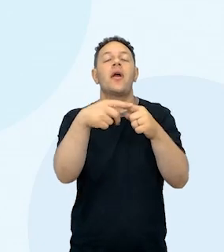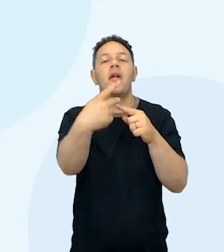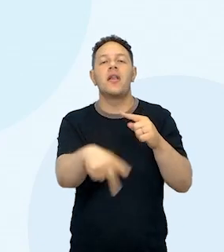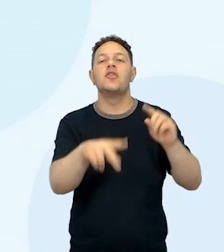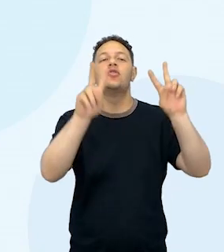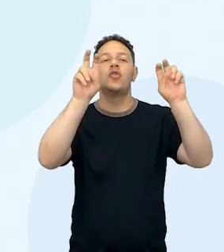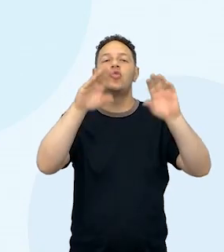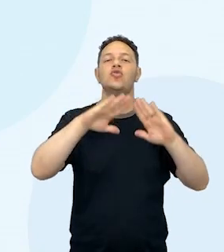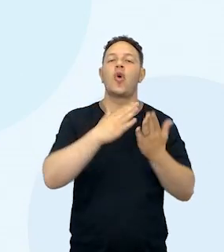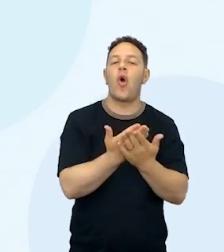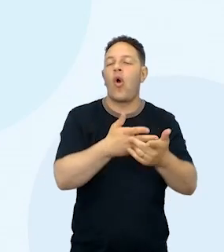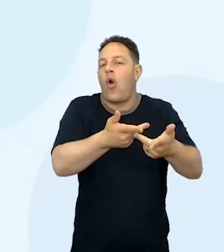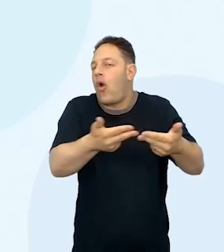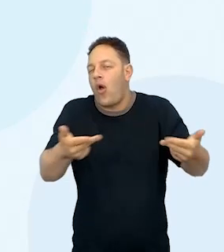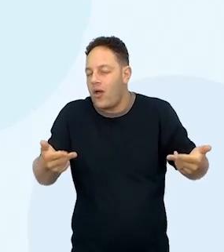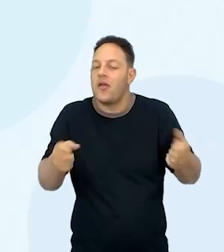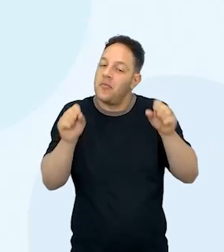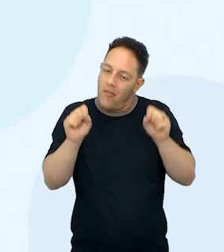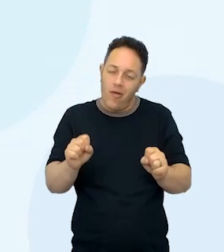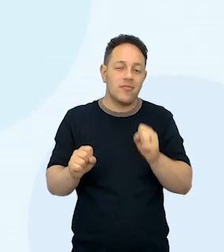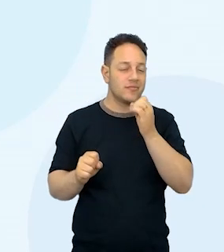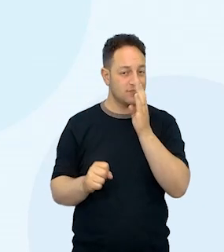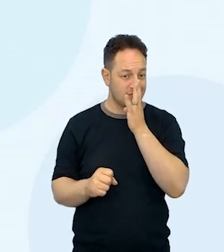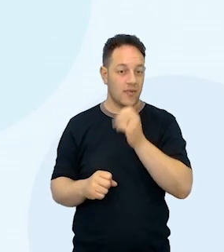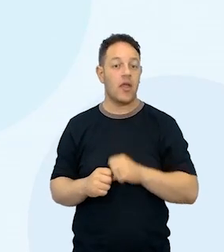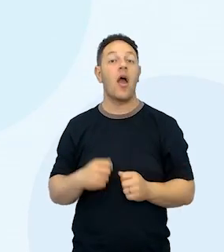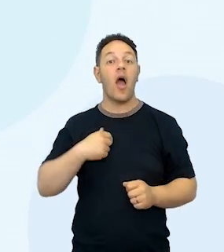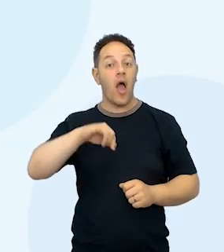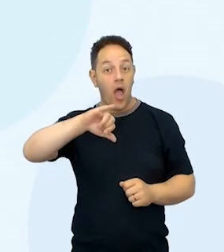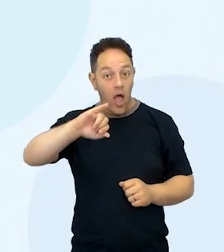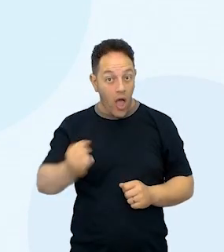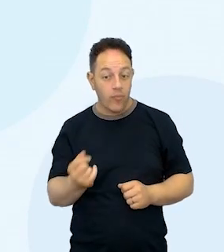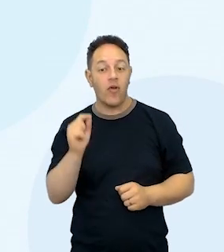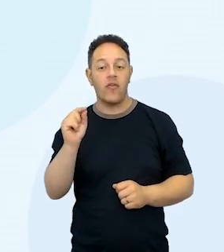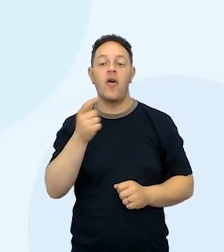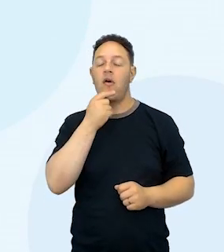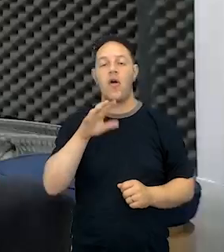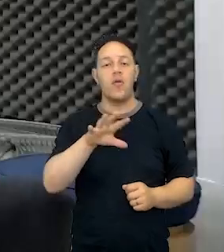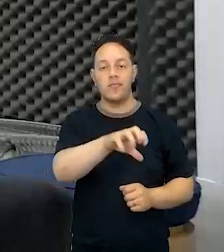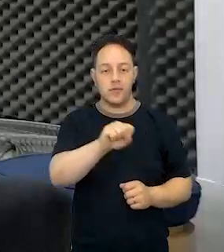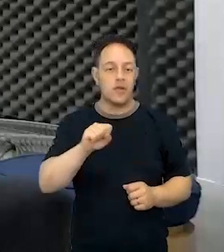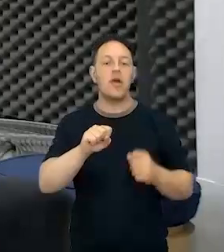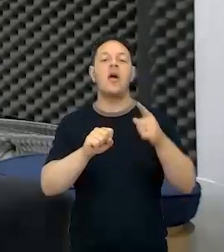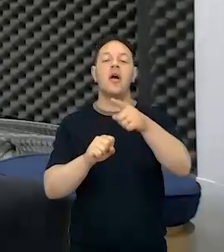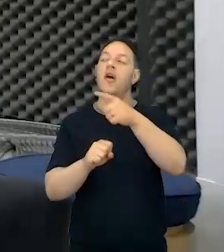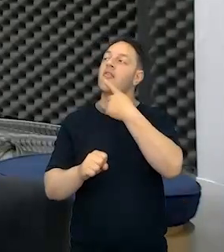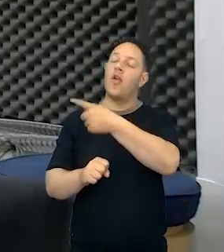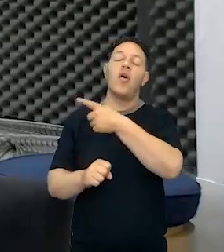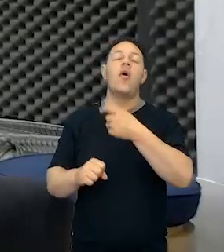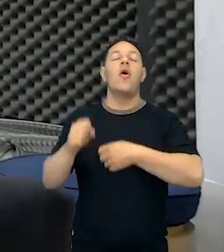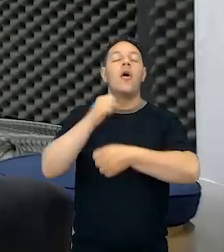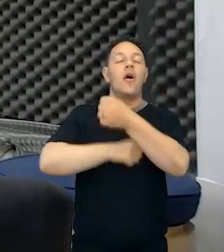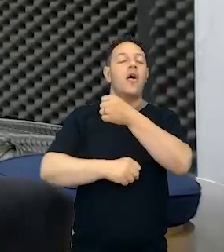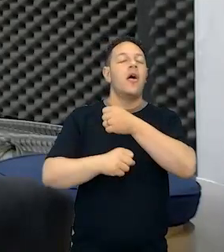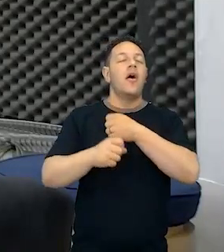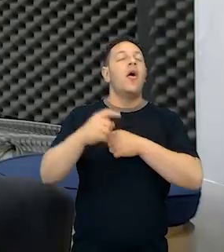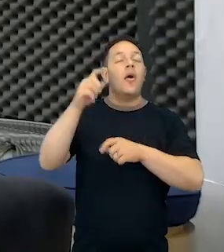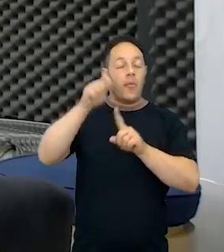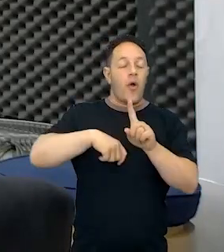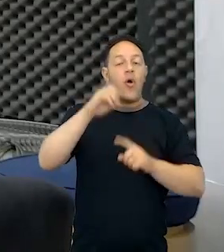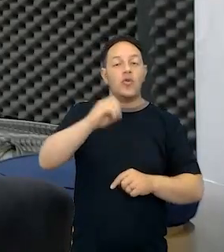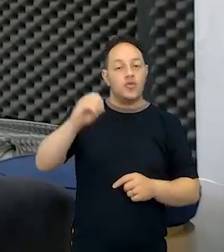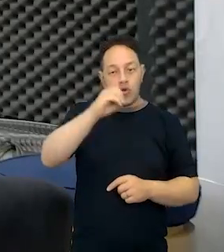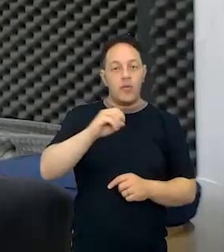também é uma alternativa bem interessante, tá? Posso dar um gancho nisso? Diga. Em outubro nós tivemos em Sorocaba uma OT, uma